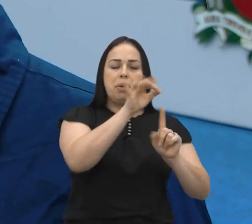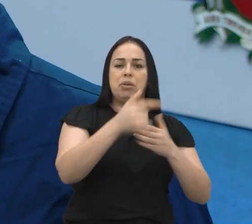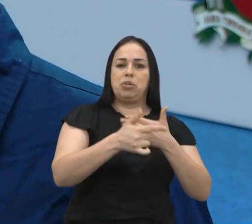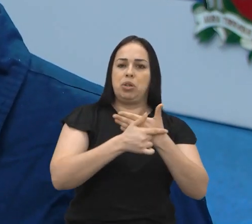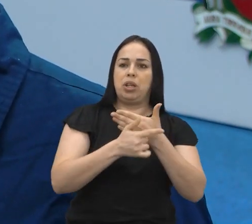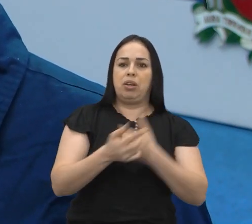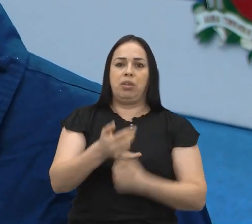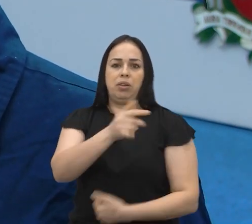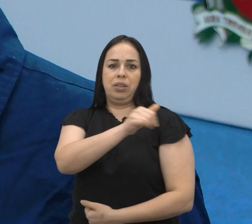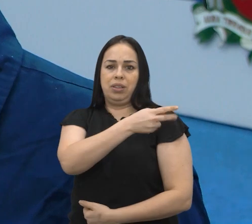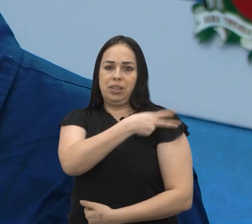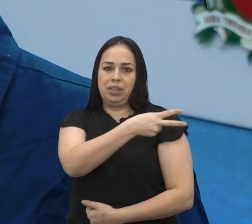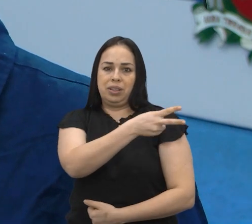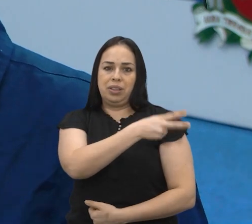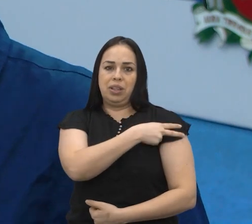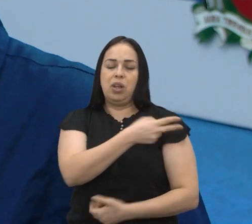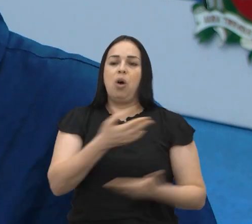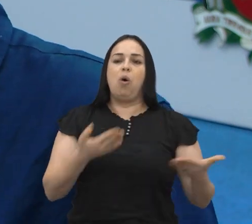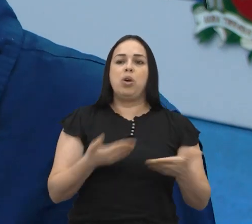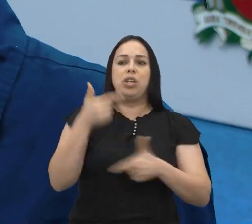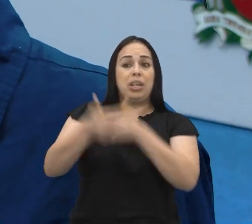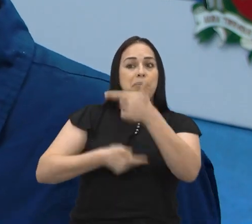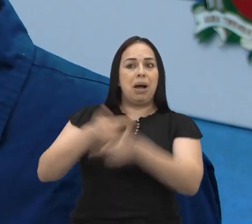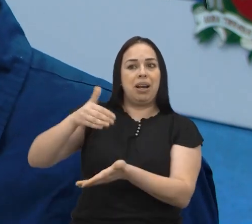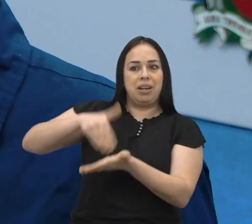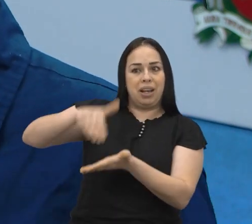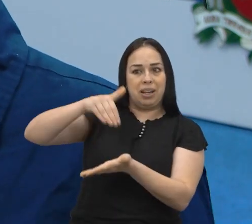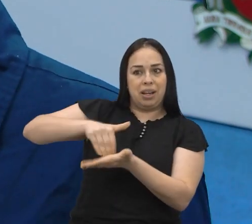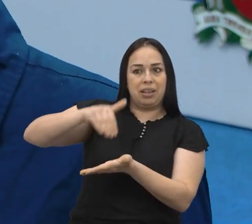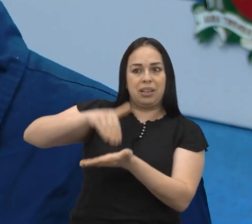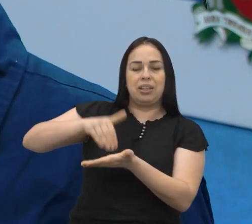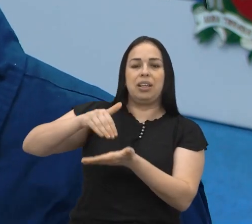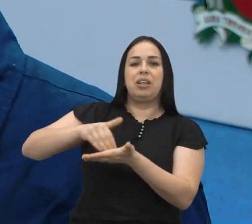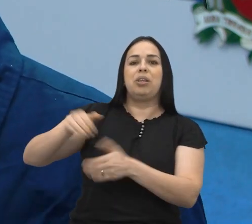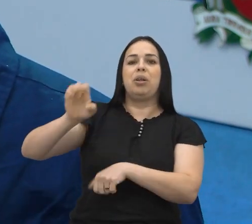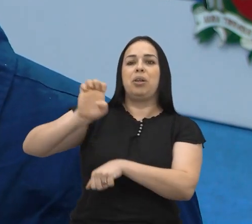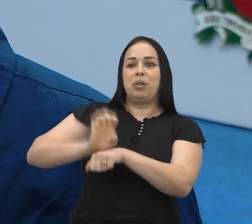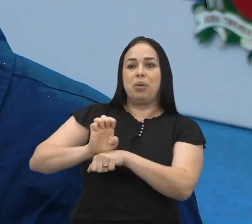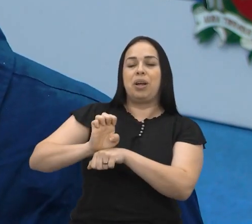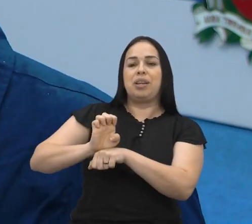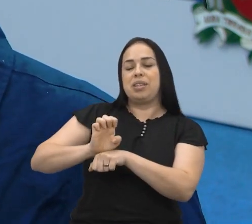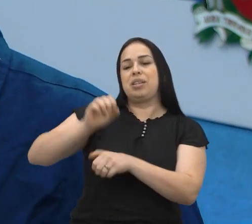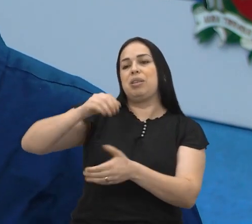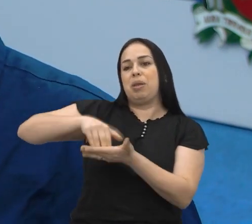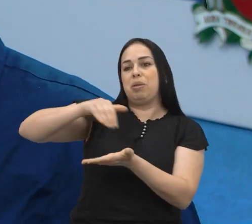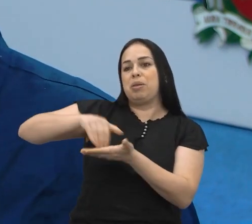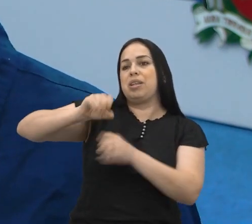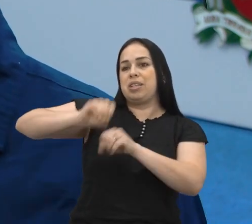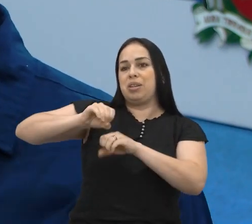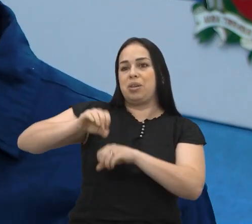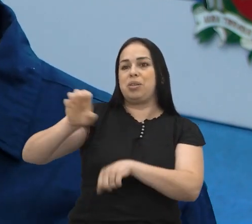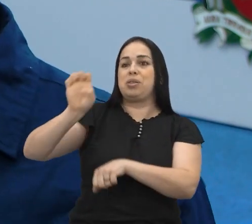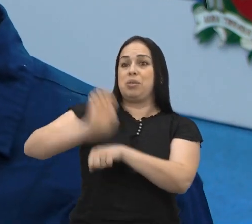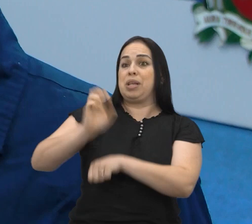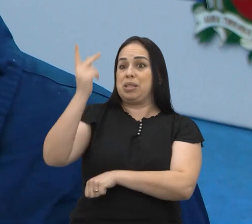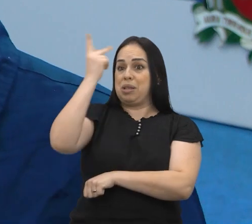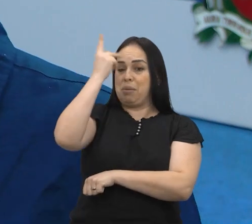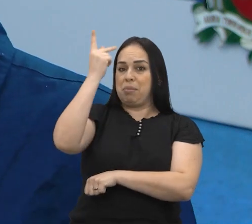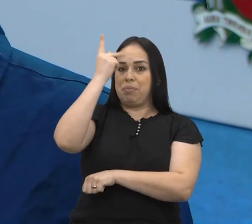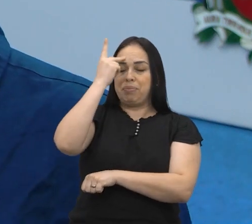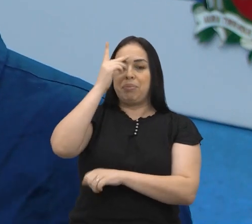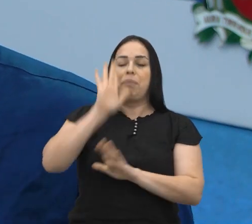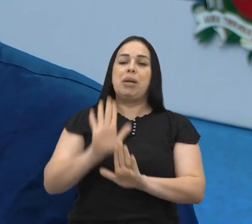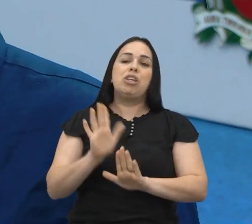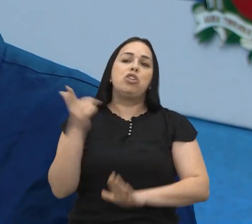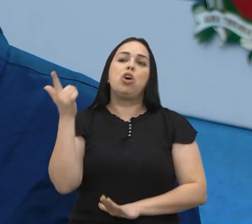Secretaria Municipal de Educação de São Paulo. E tudo isso só aconteceu porque pessoas permitiram que isso acontecesse, pelos convites que eu recebi